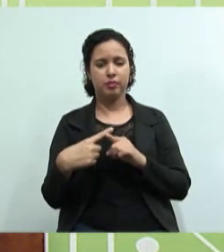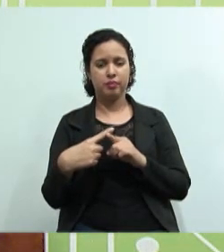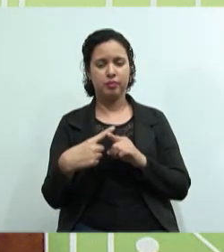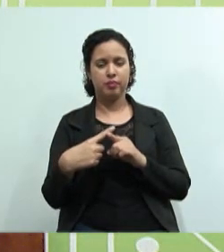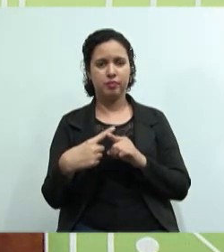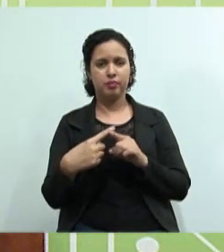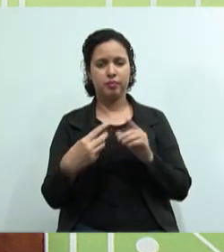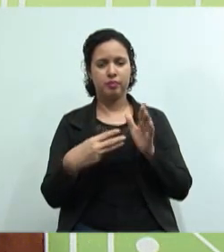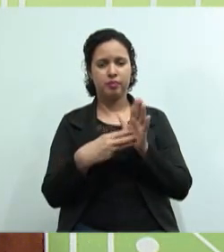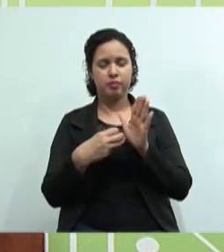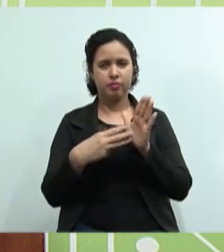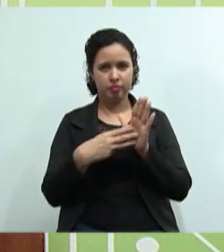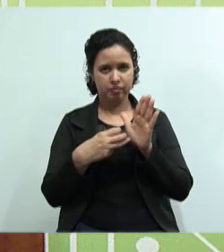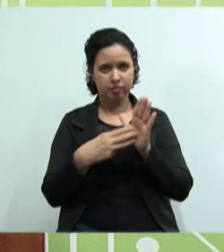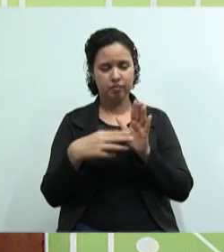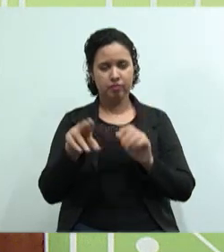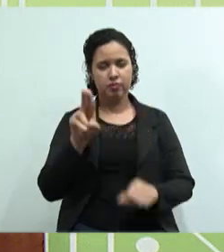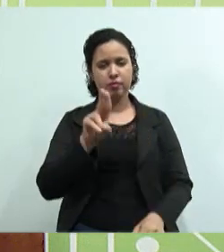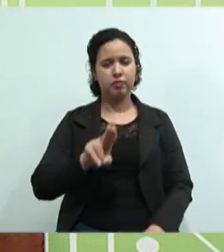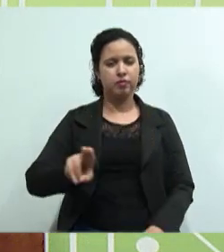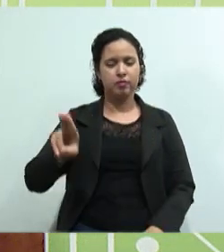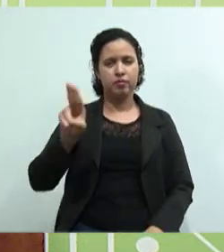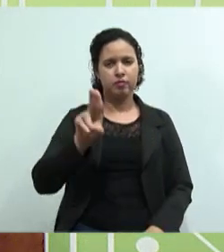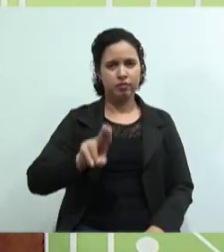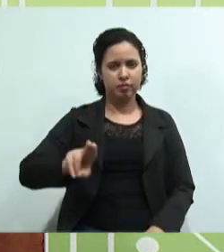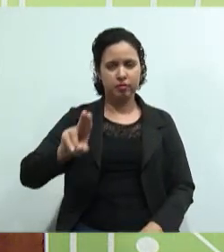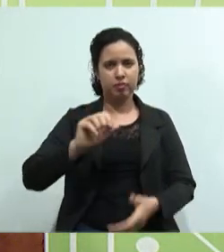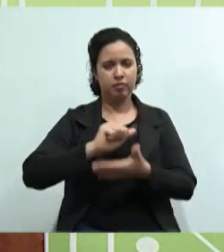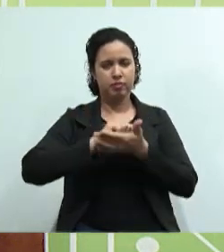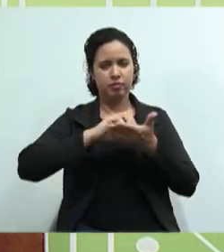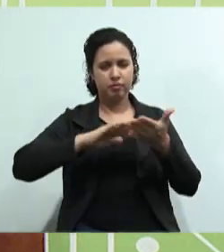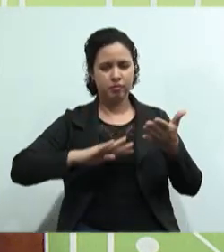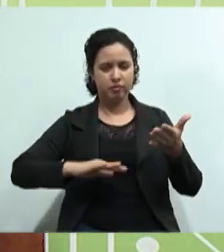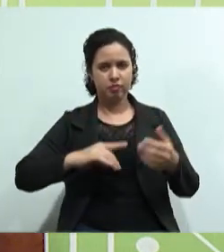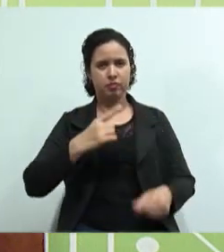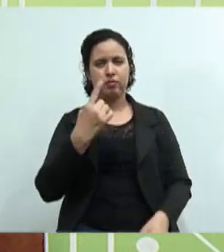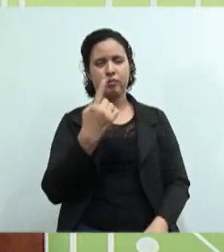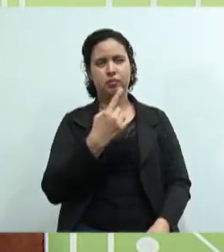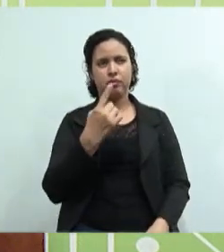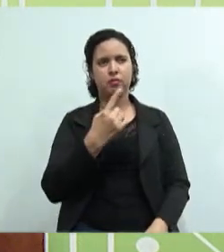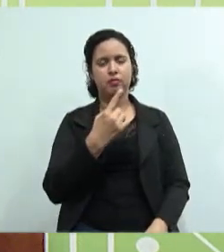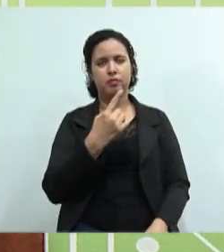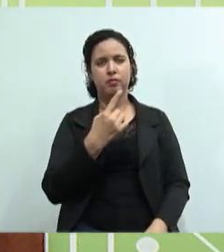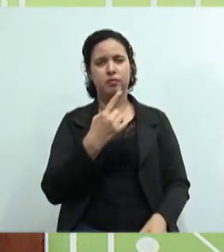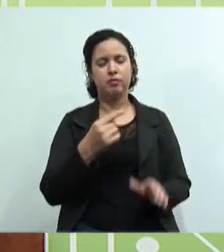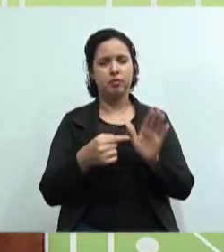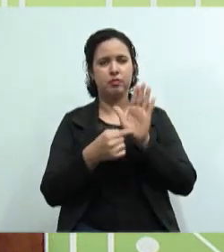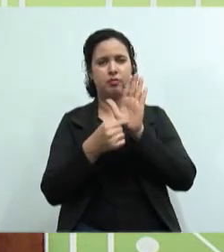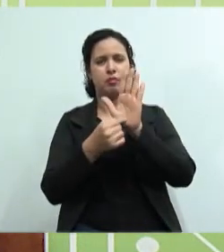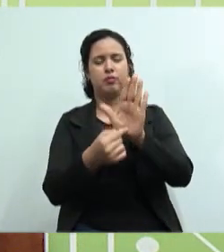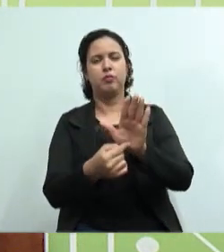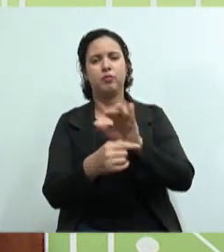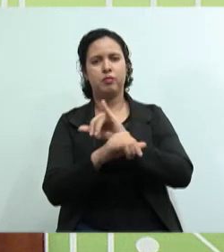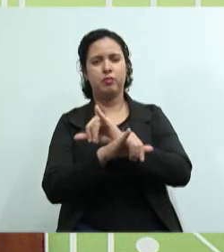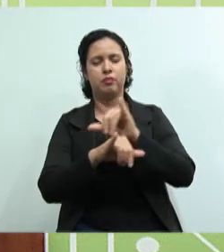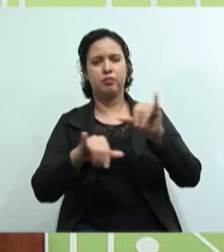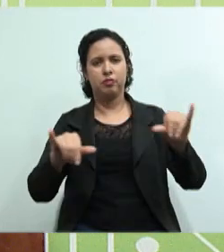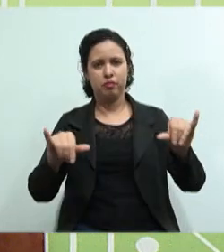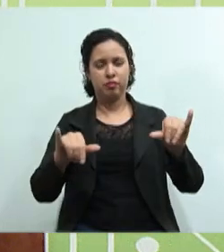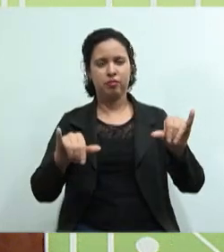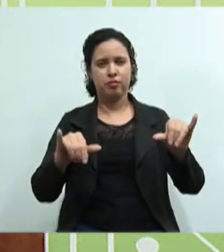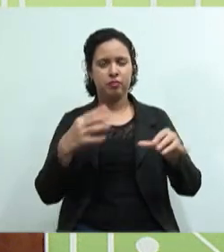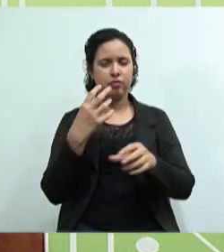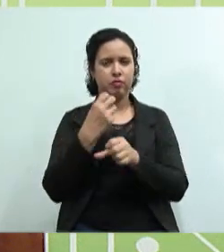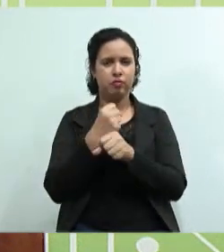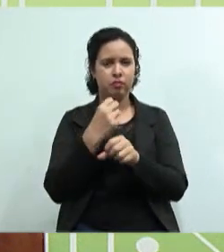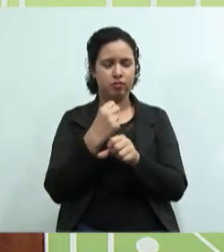Essa metodologia vocês vão utilizar, então a atividade de percurso 1, ela traz para vocês informações sobre o quê? Sobre o cálculo